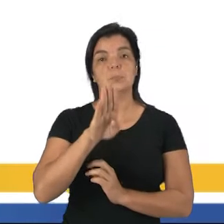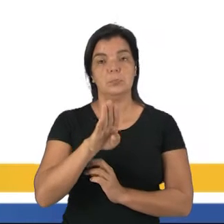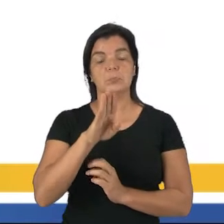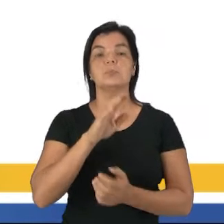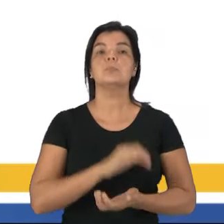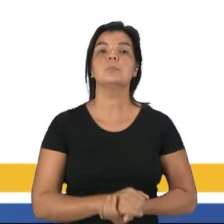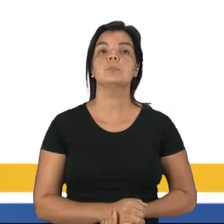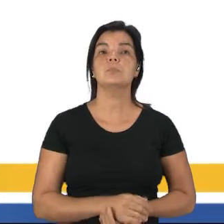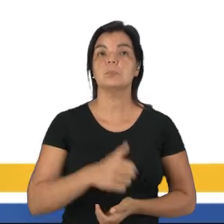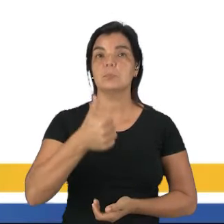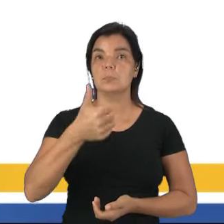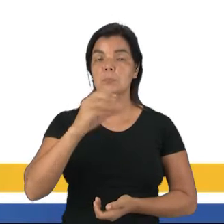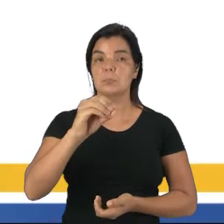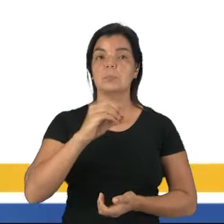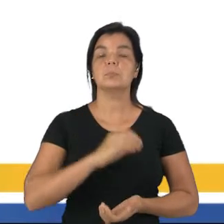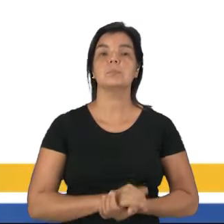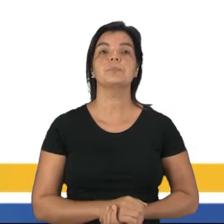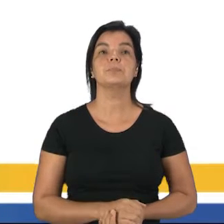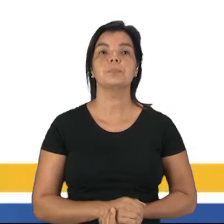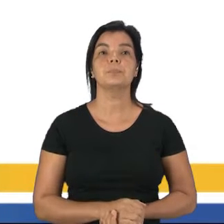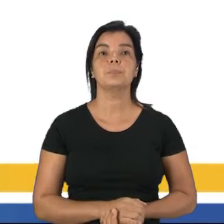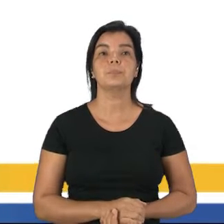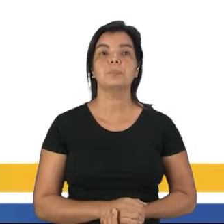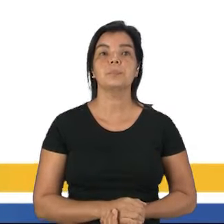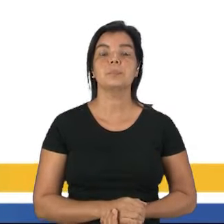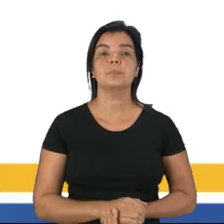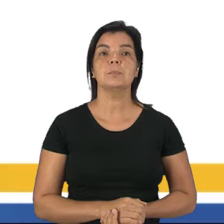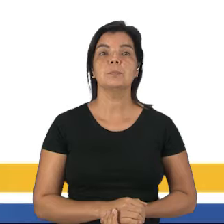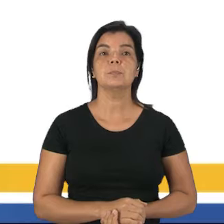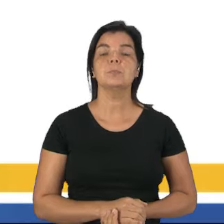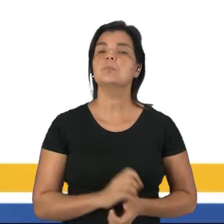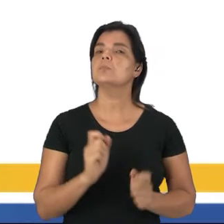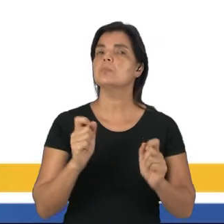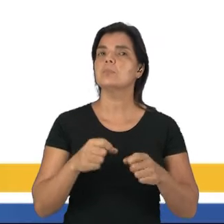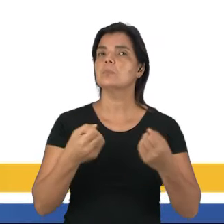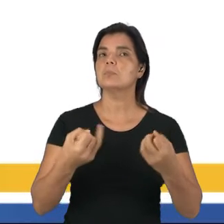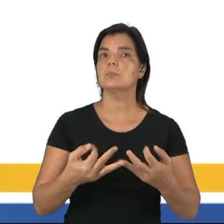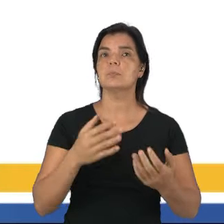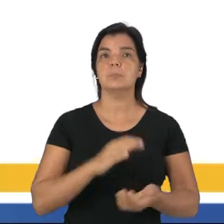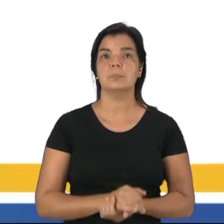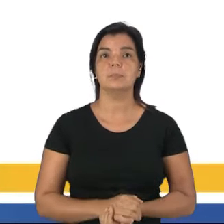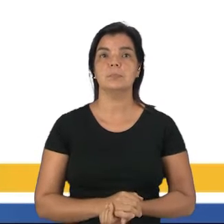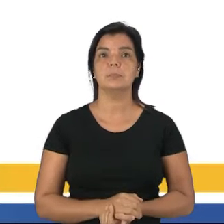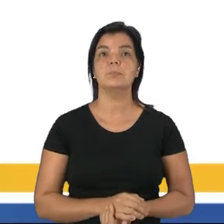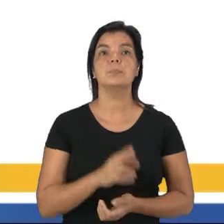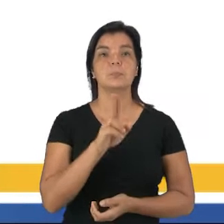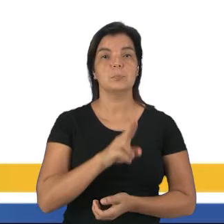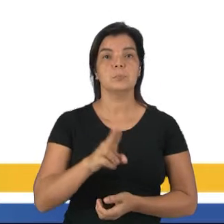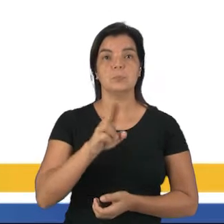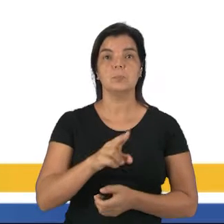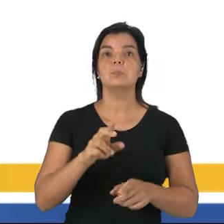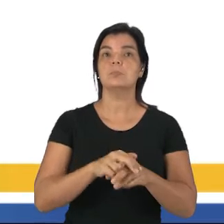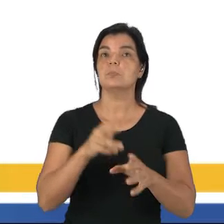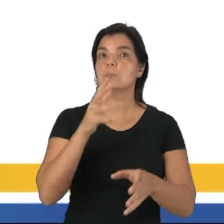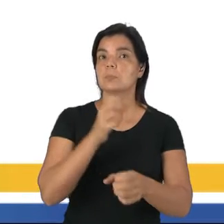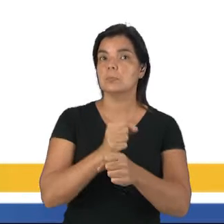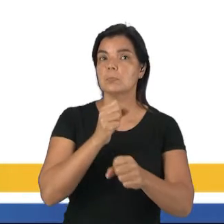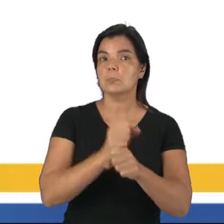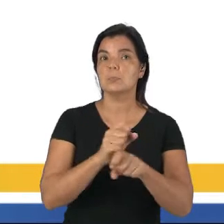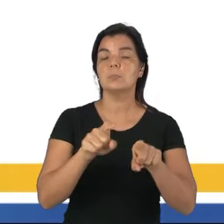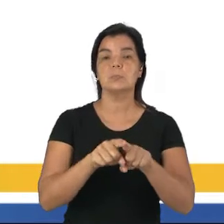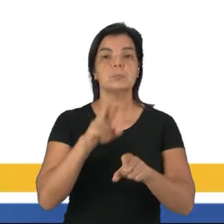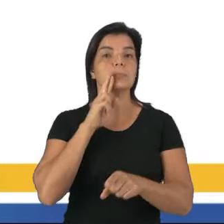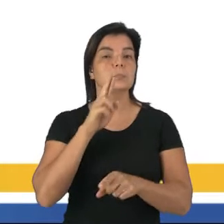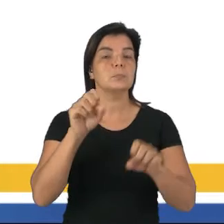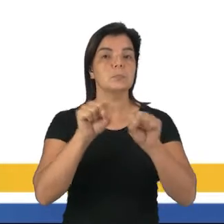quer dizer a subtração entre eles, é igual a 10. Então, o que a gente pode falar? que neste caso usaremos o método da